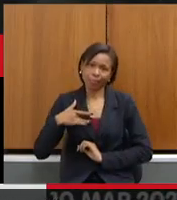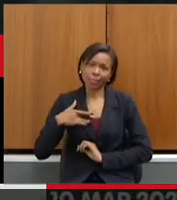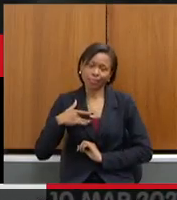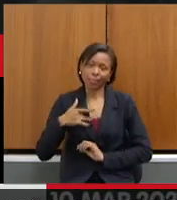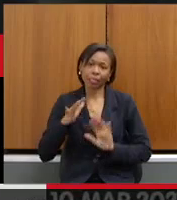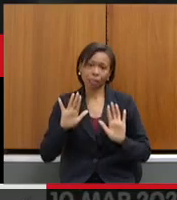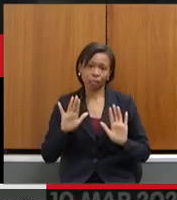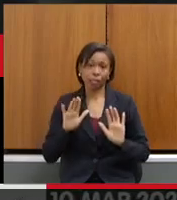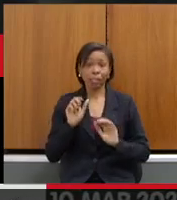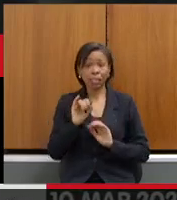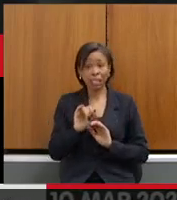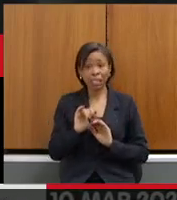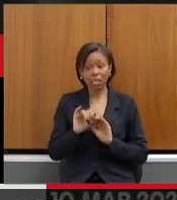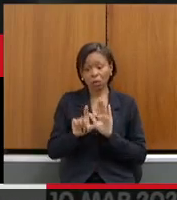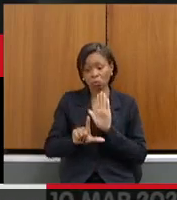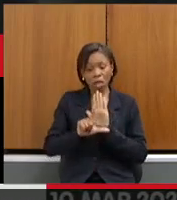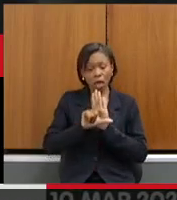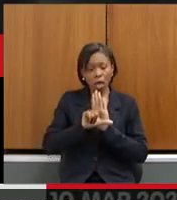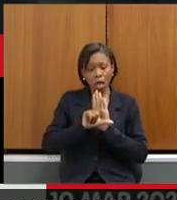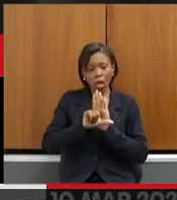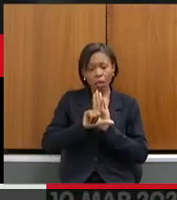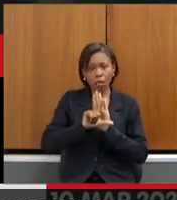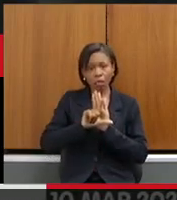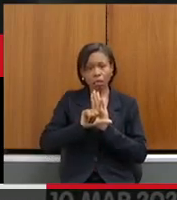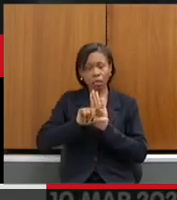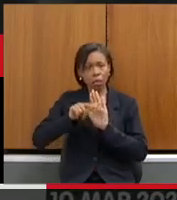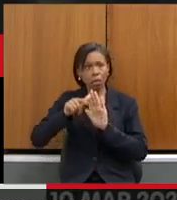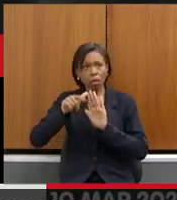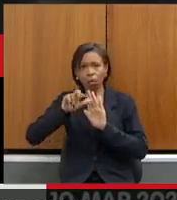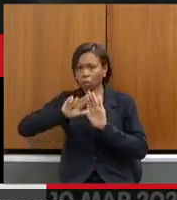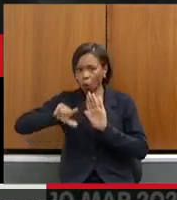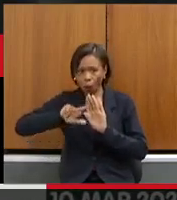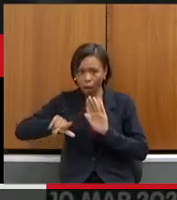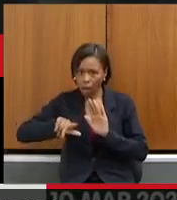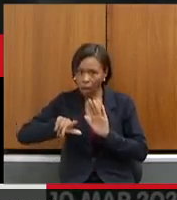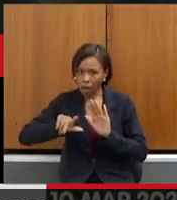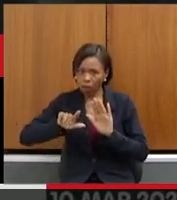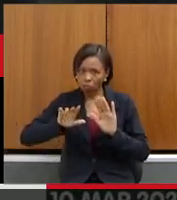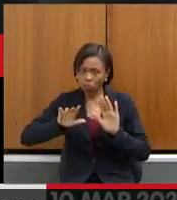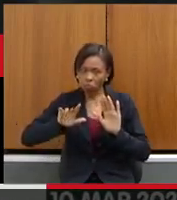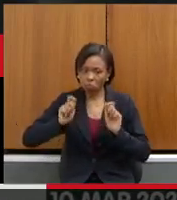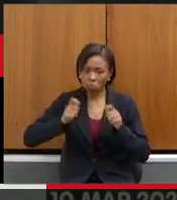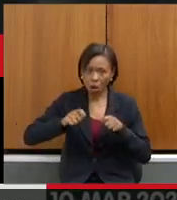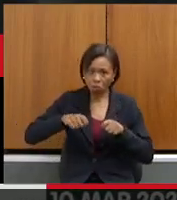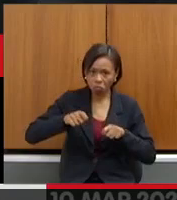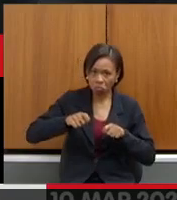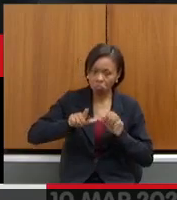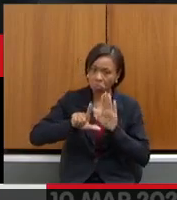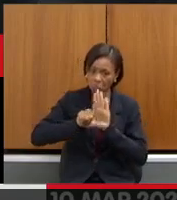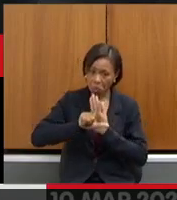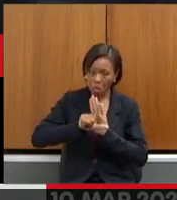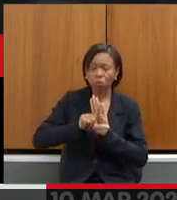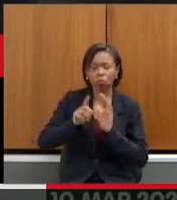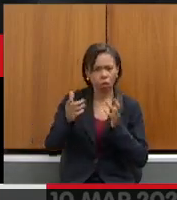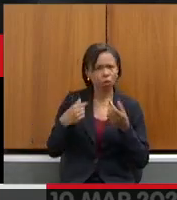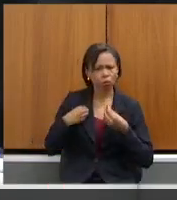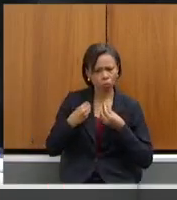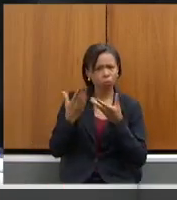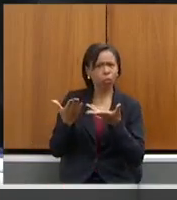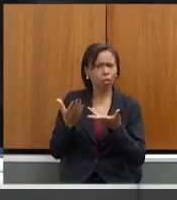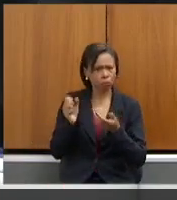não sendo ilegal faço questão de entregar para o senhor isso não tem nada de errado tá bom